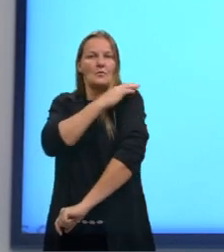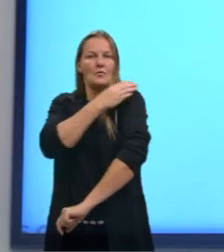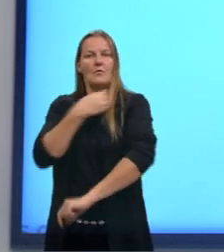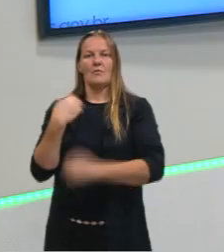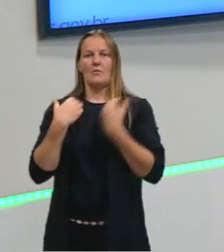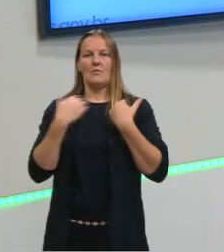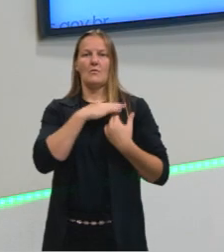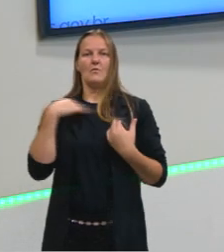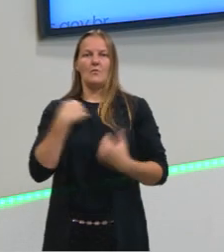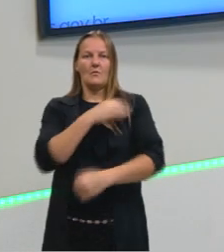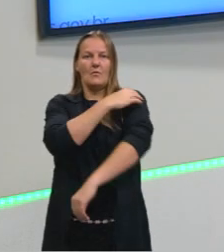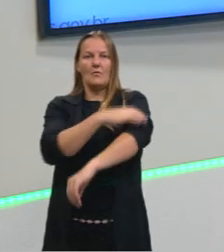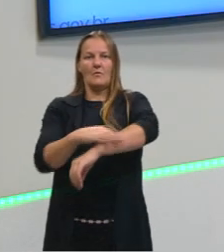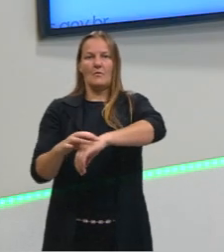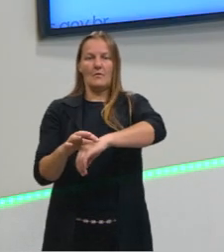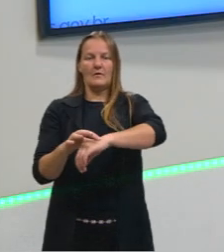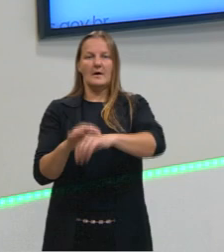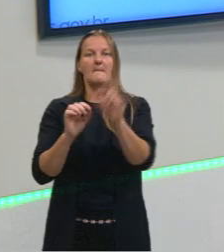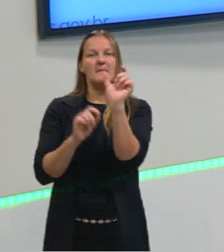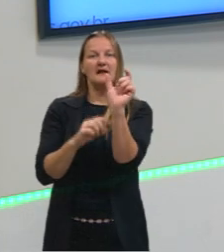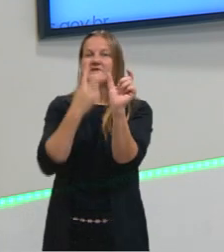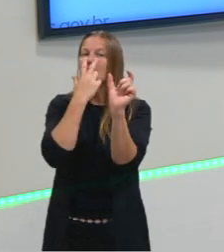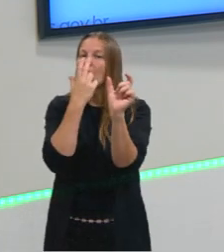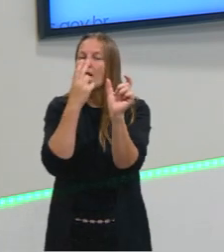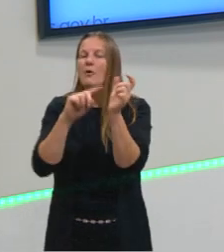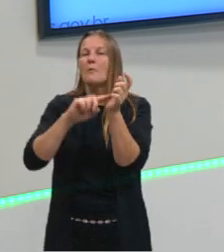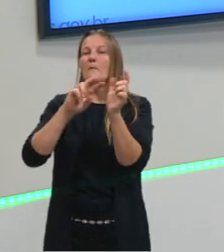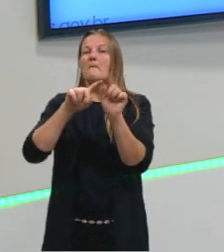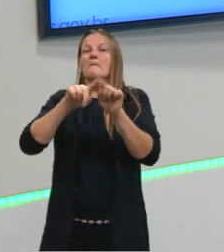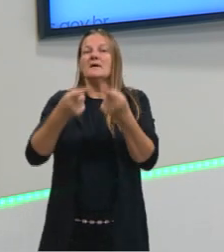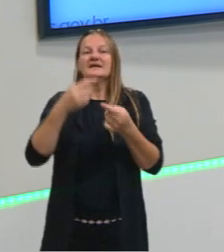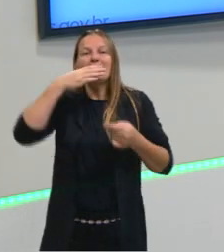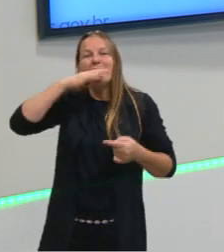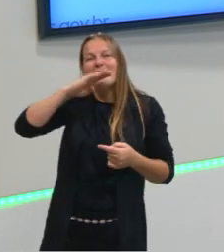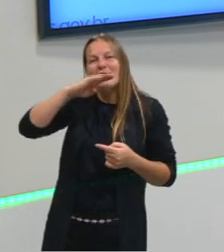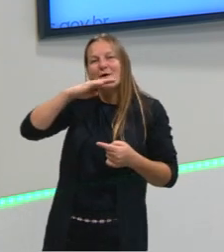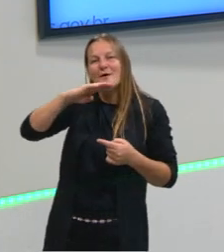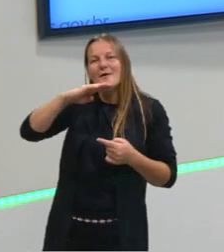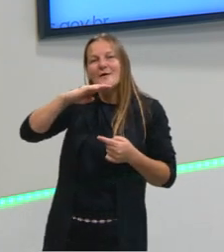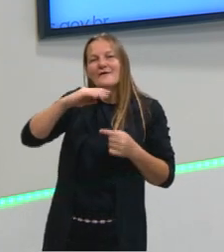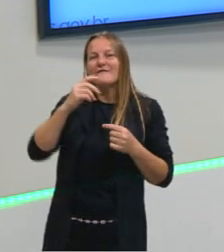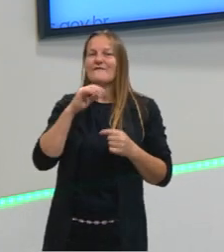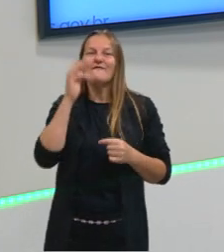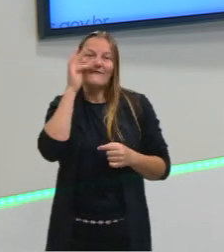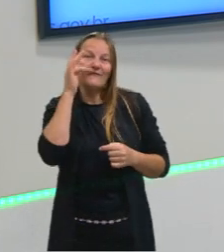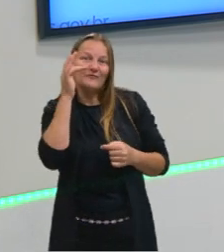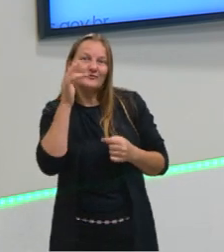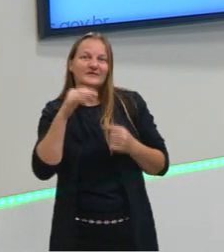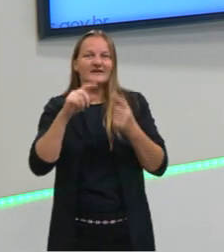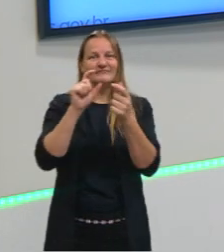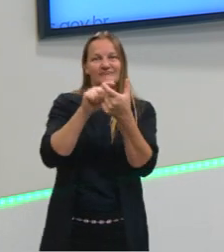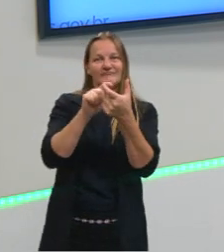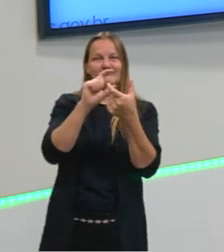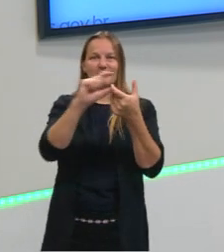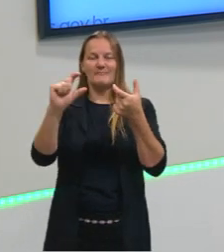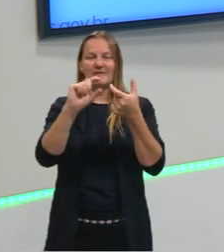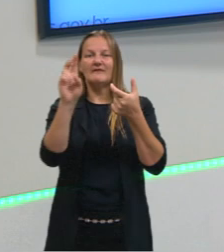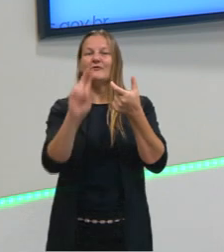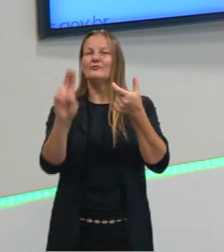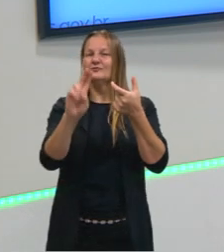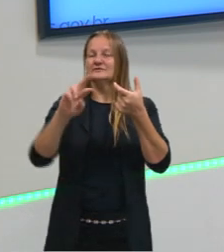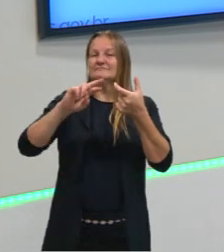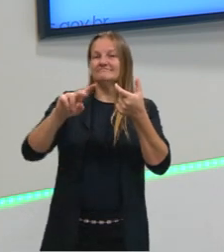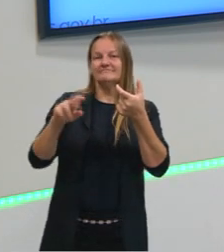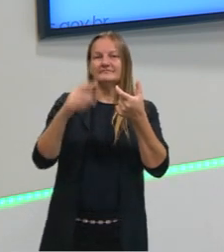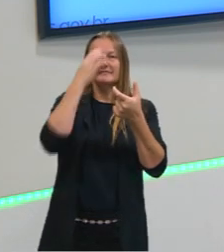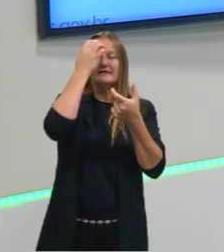ser a mesma palavra de estar escrita da mesma forma o contexto de uso vai